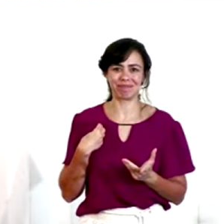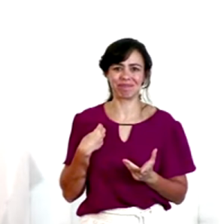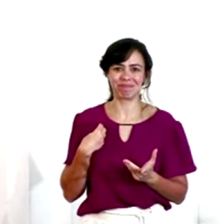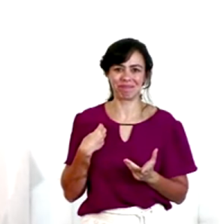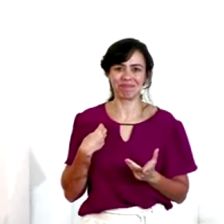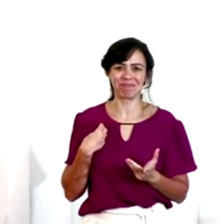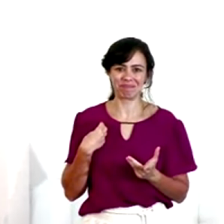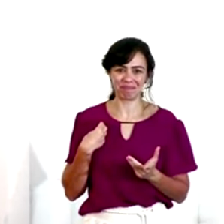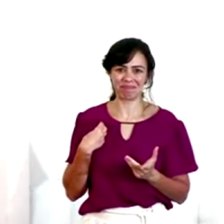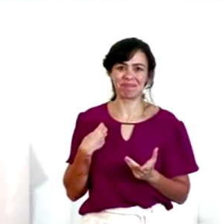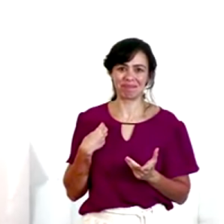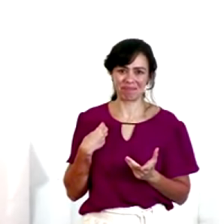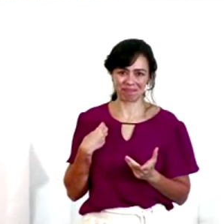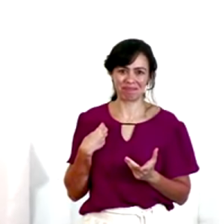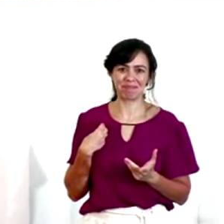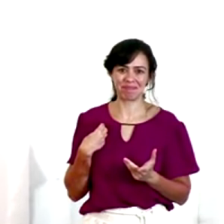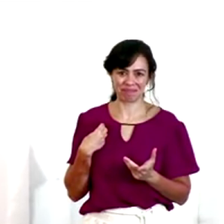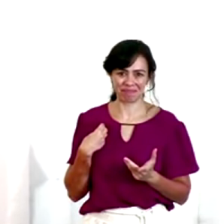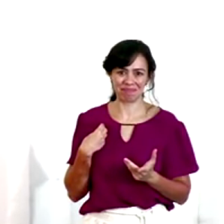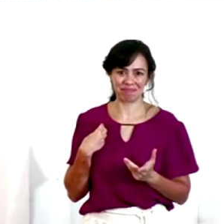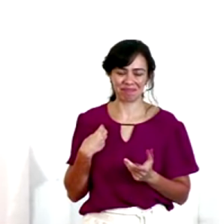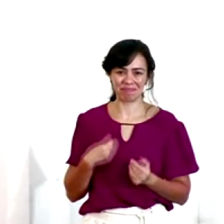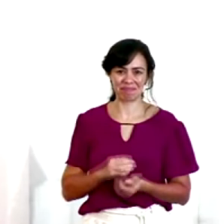Mas Ele lançou a semente.